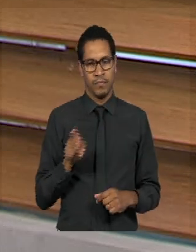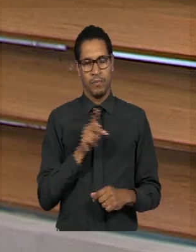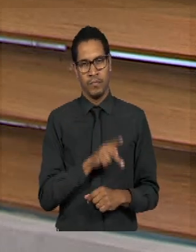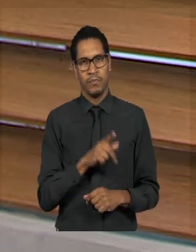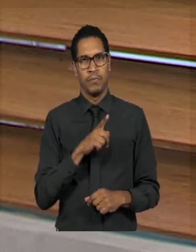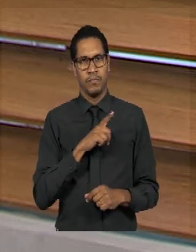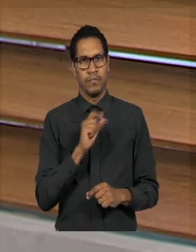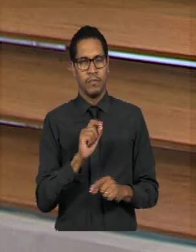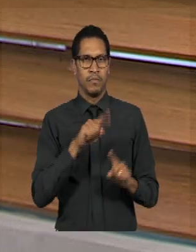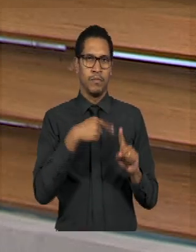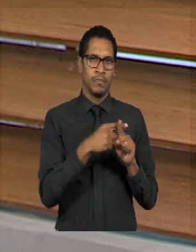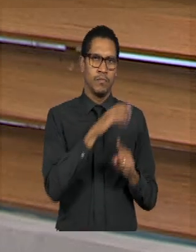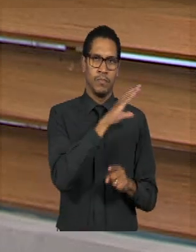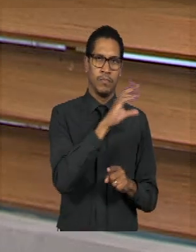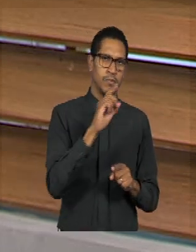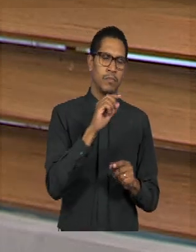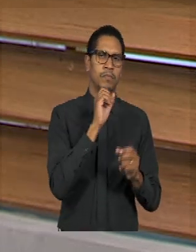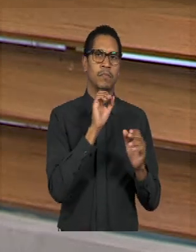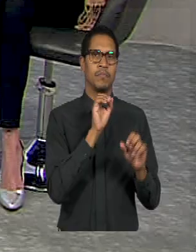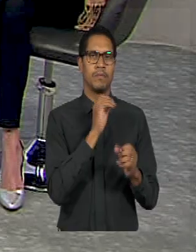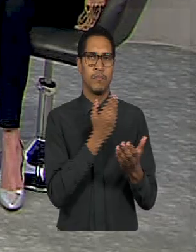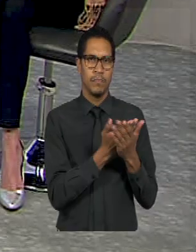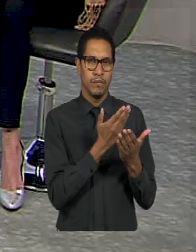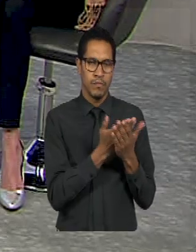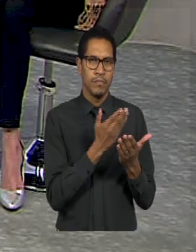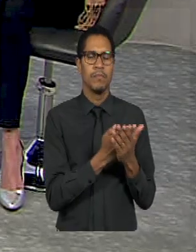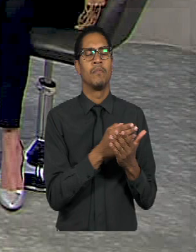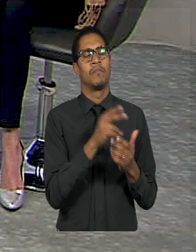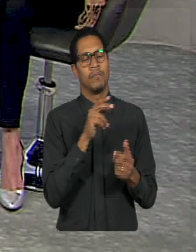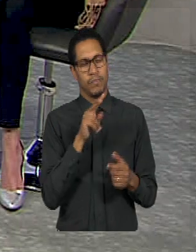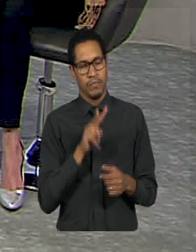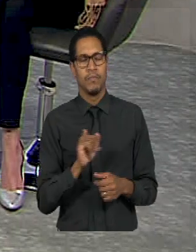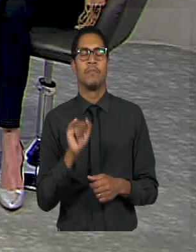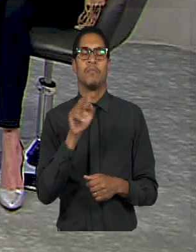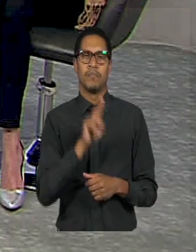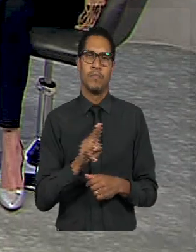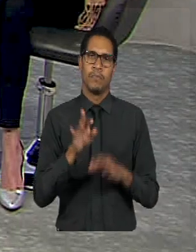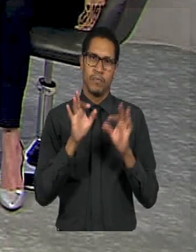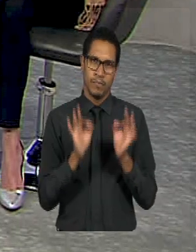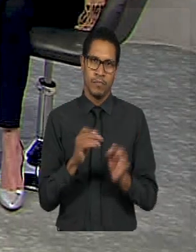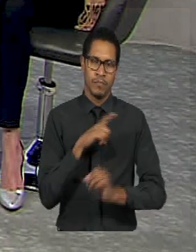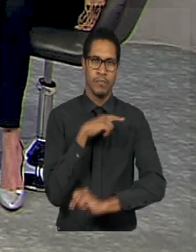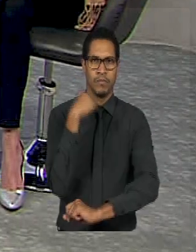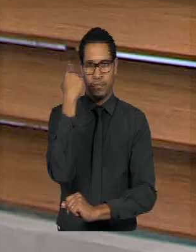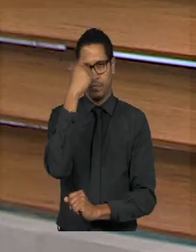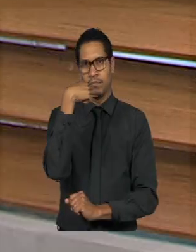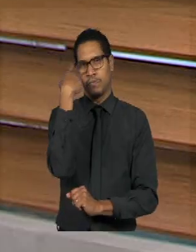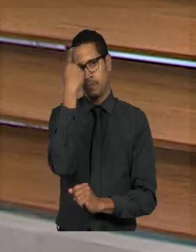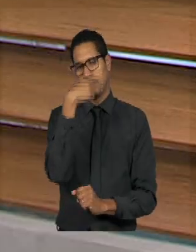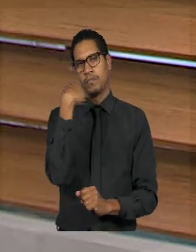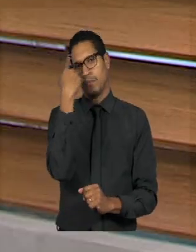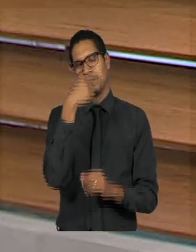e a coordenação da escola vai implantar, que são horas,